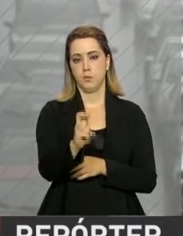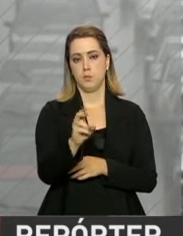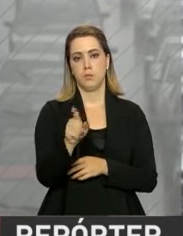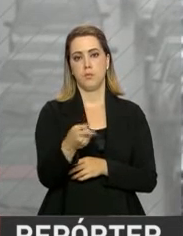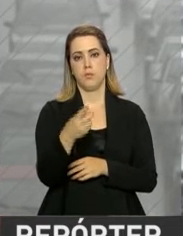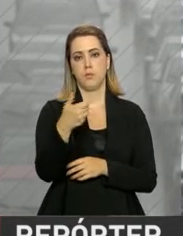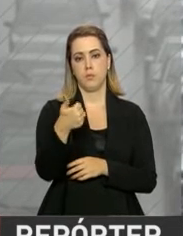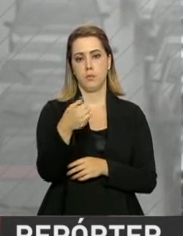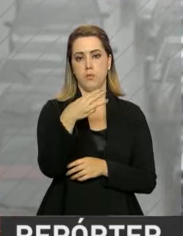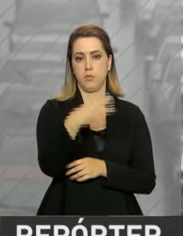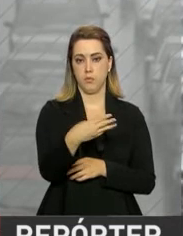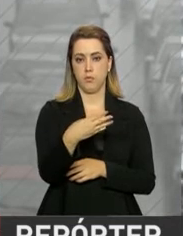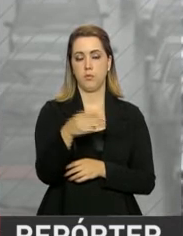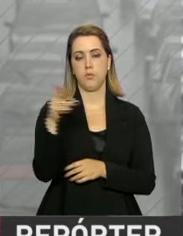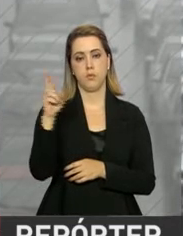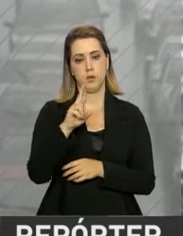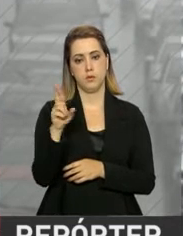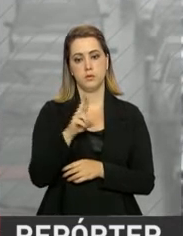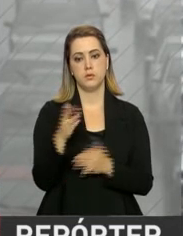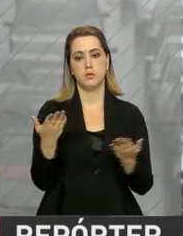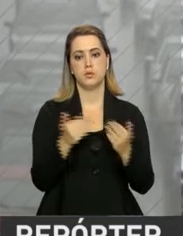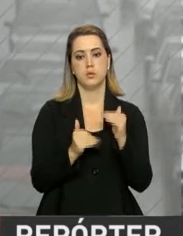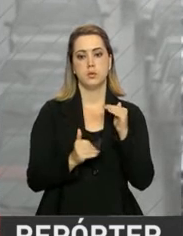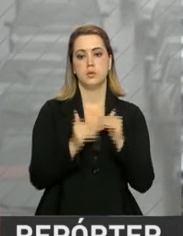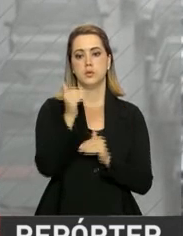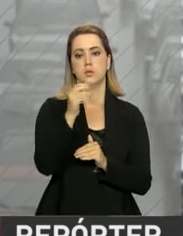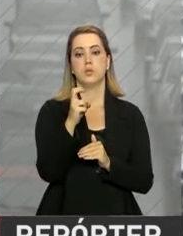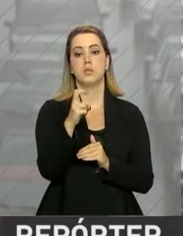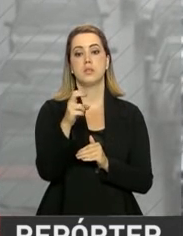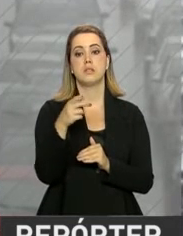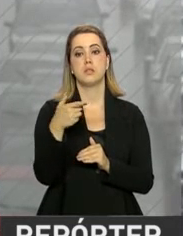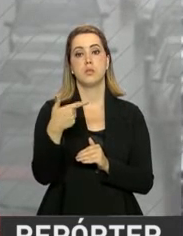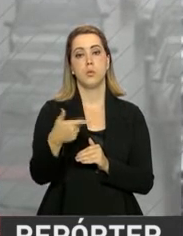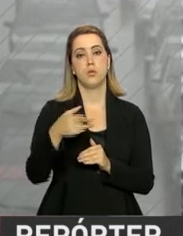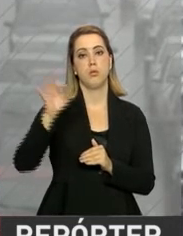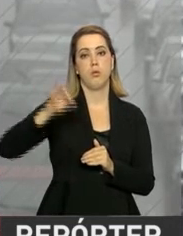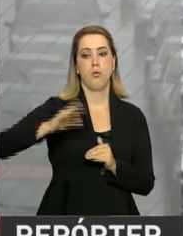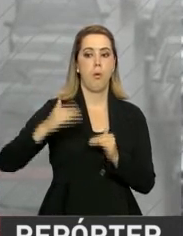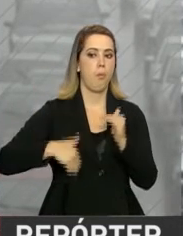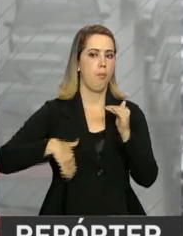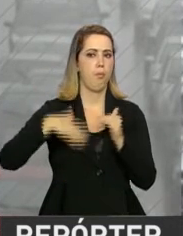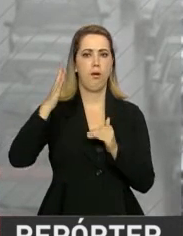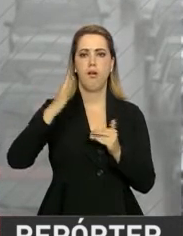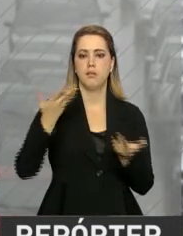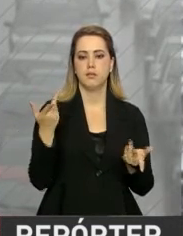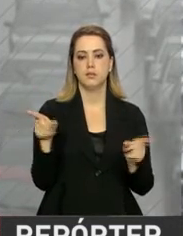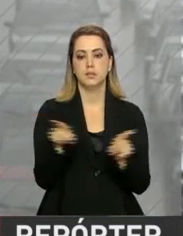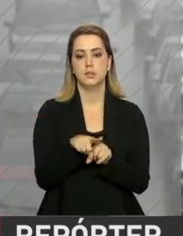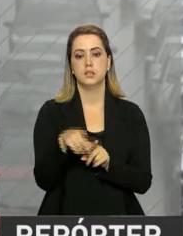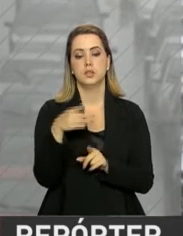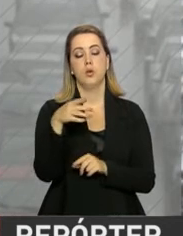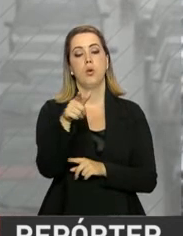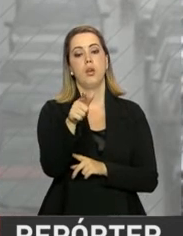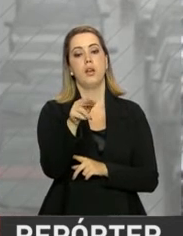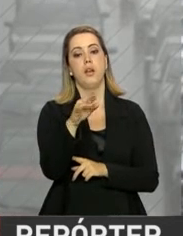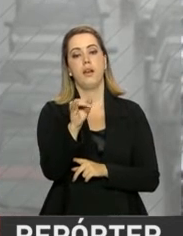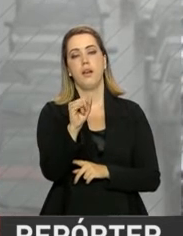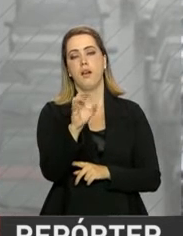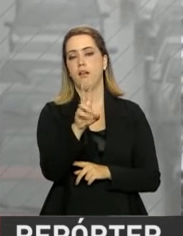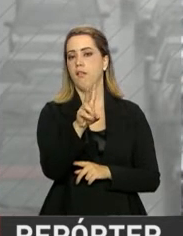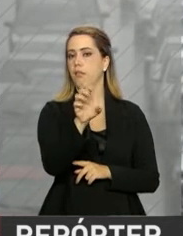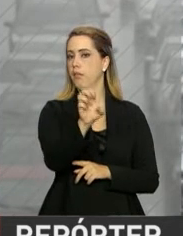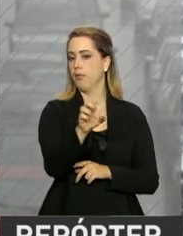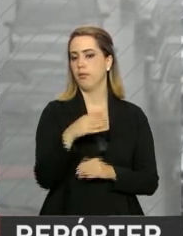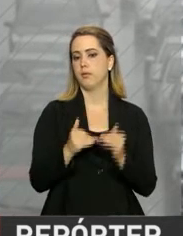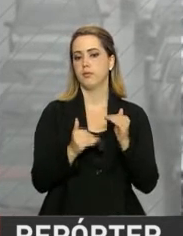e dezesseis centavos um aumento de 52 por cento no caso das infrações graves o aumento foi